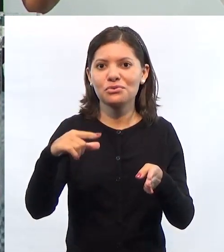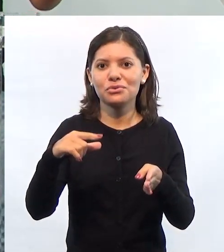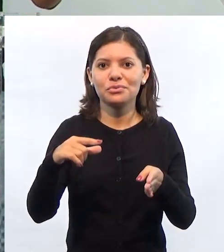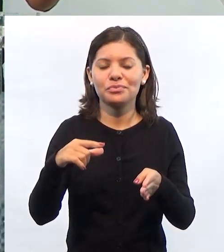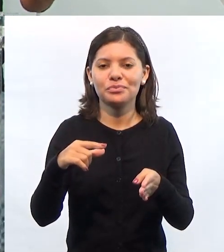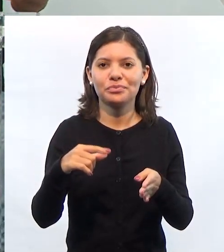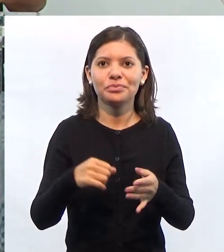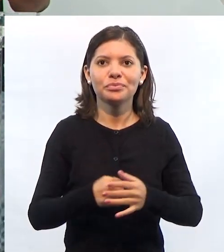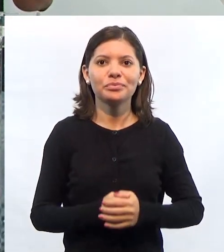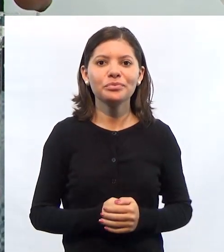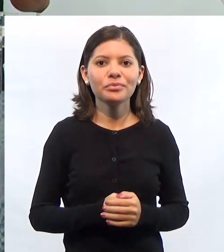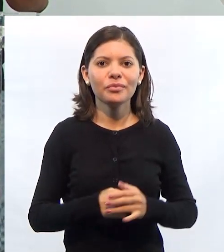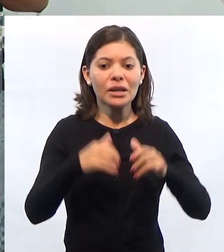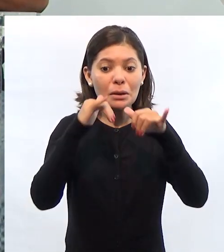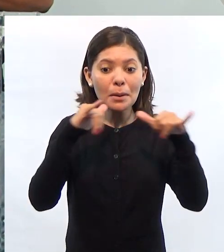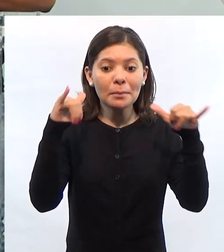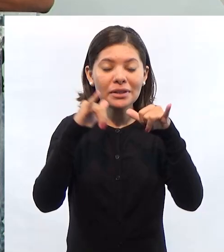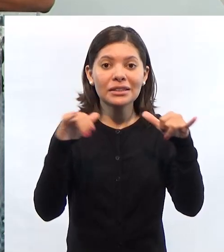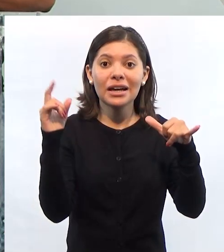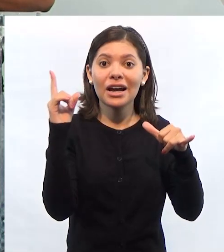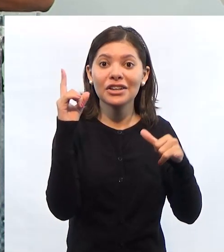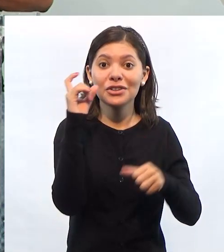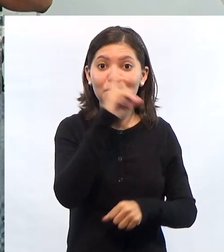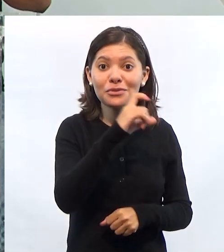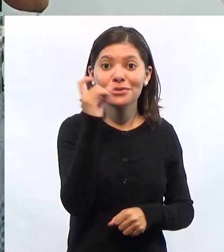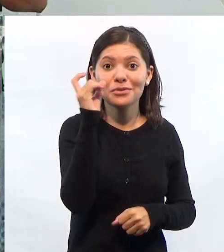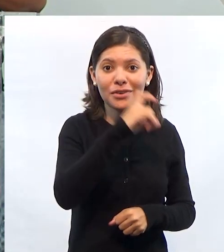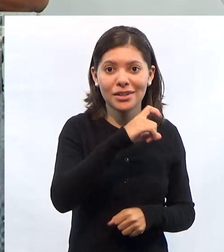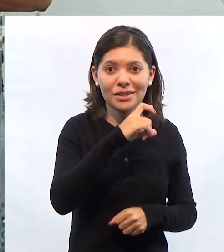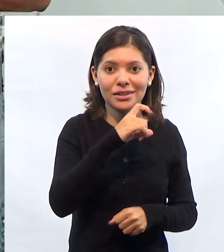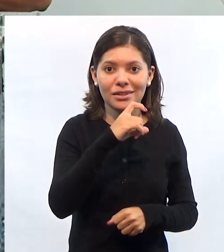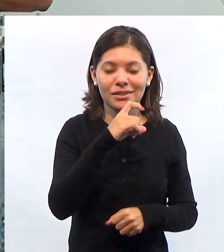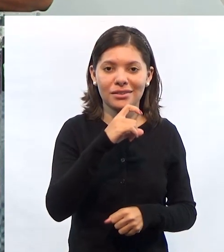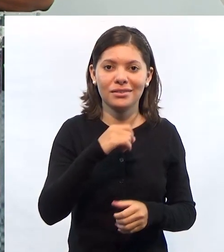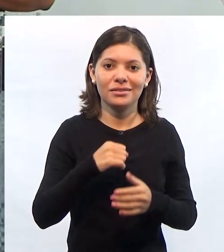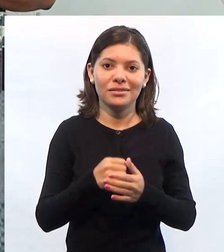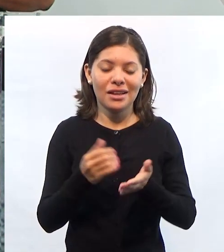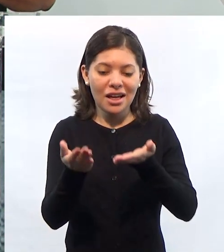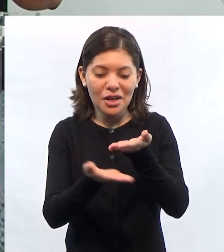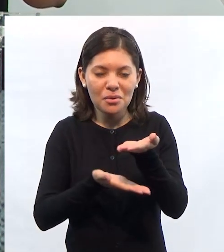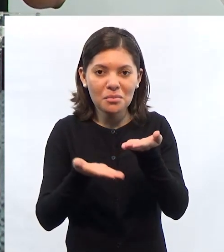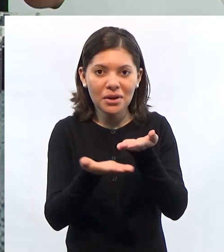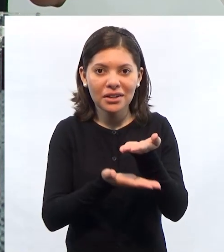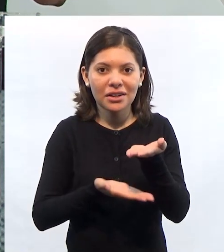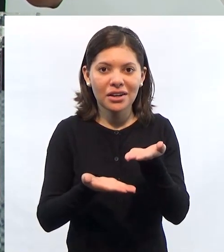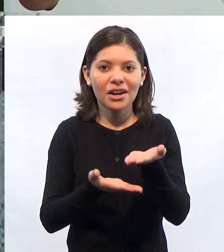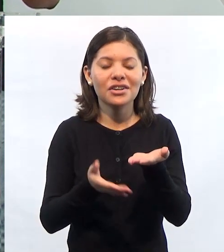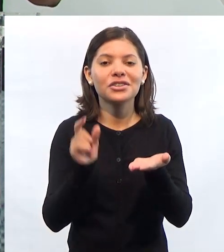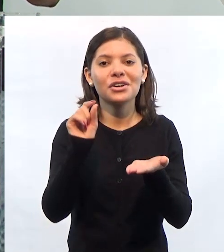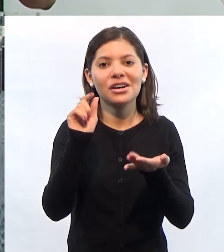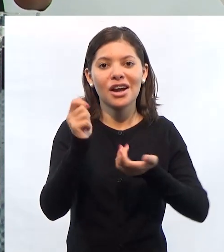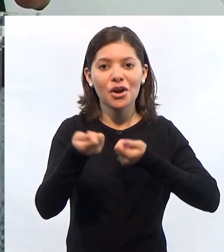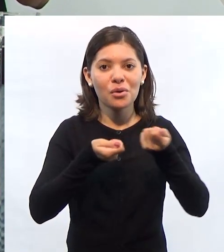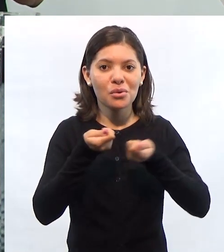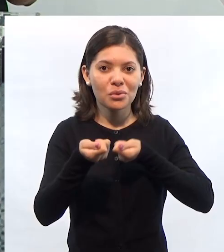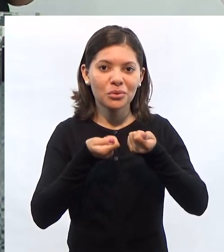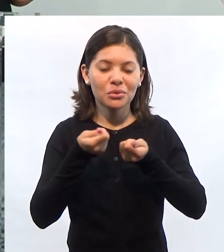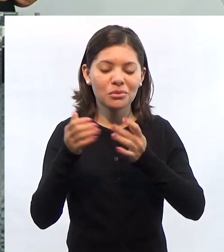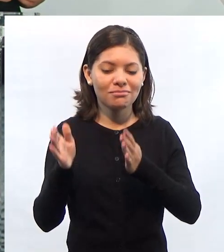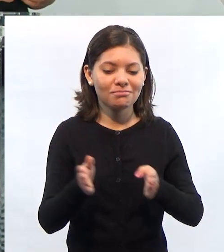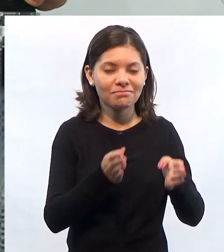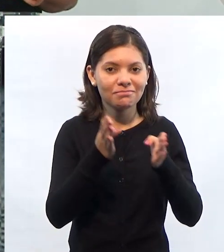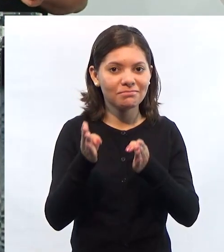não é verdade isso é fake News aqueles quadriculadinhos ele é um controle de produção